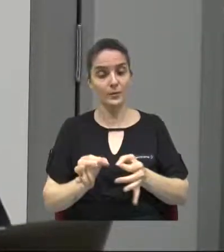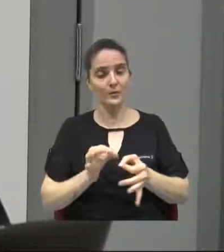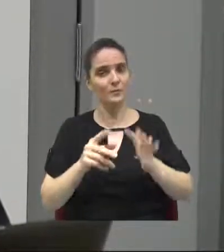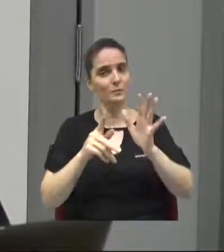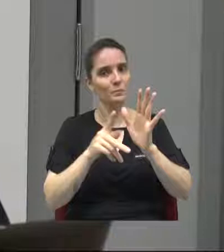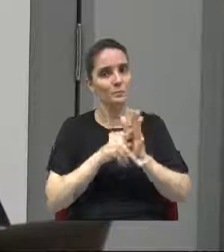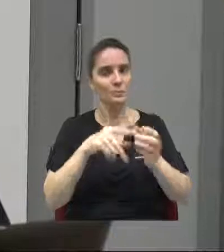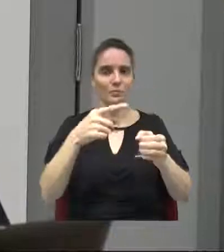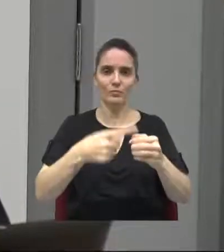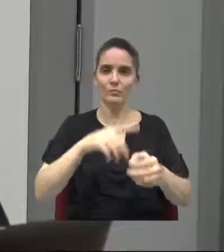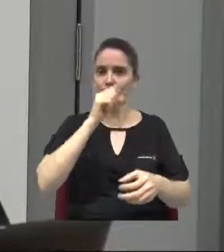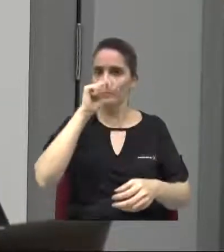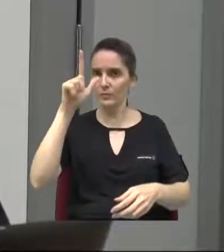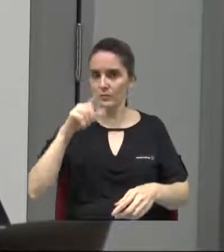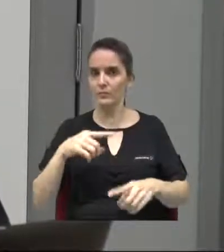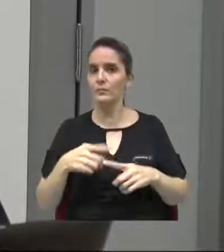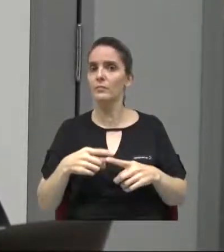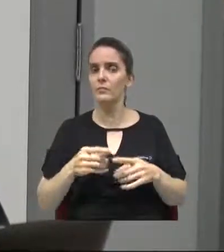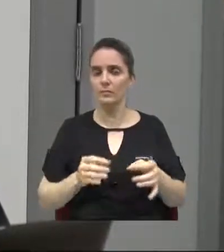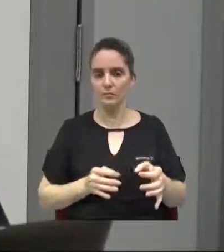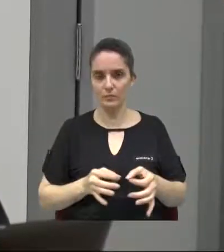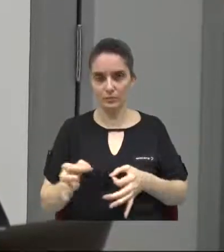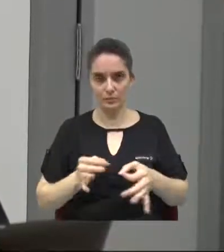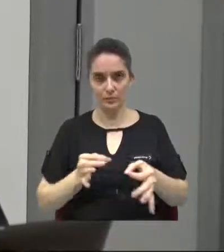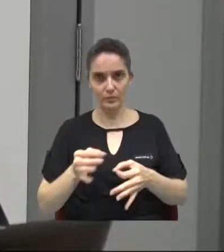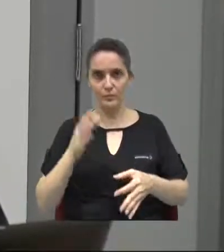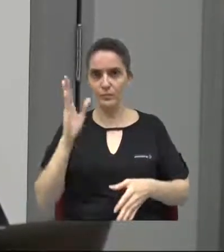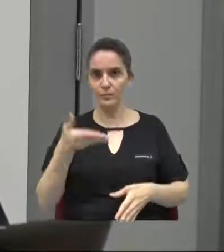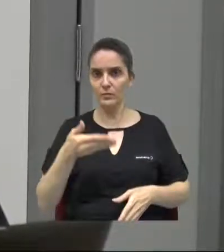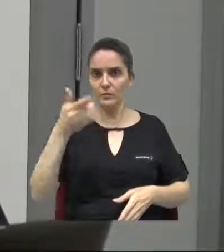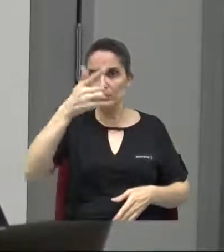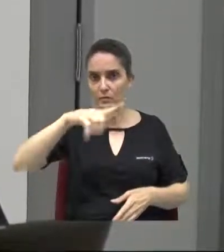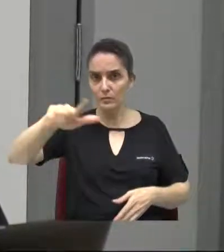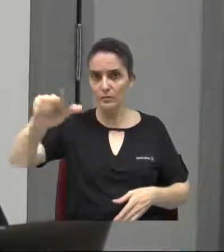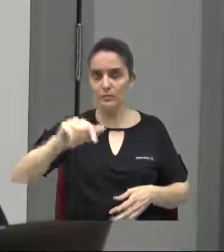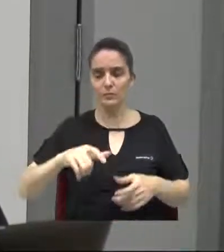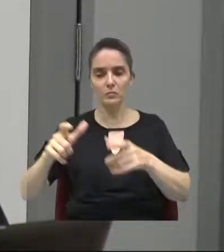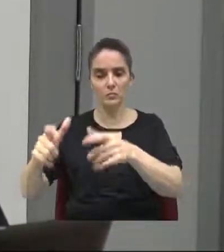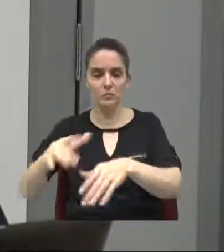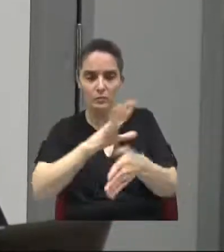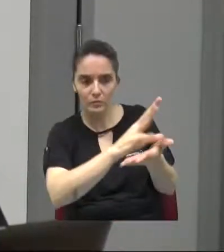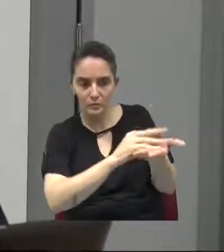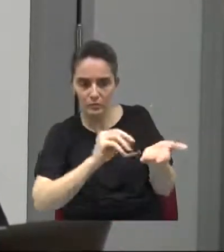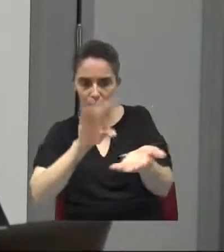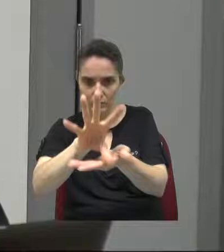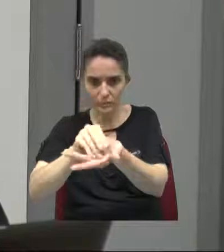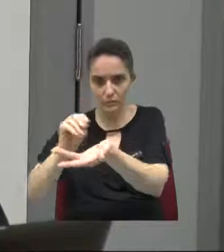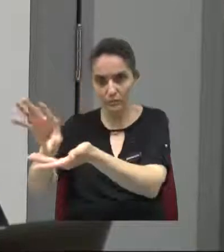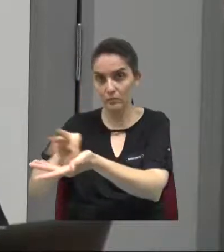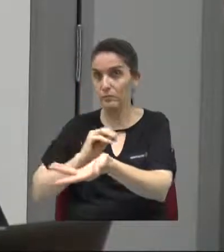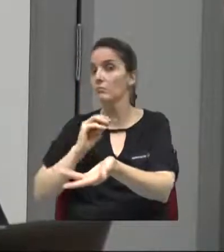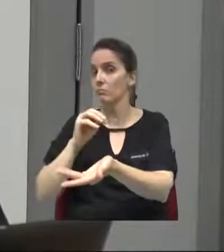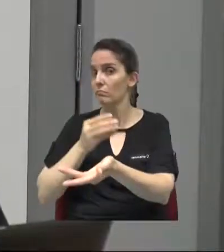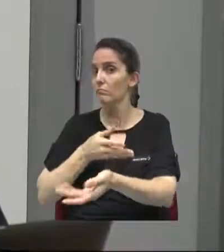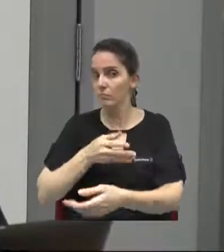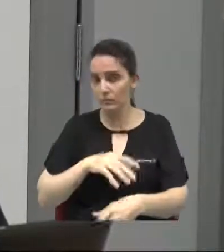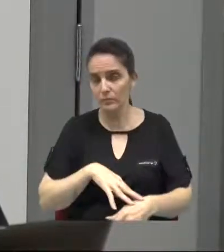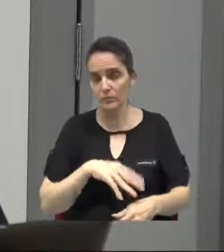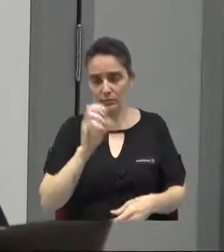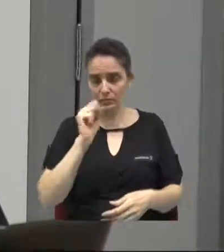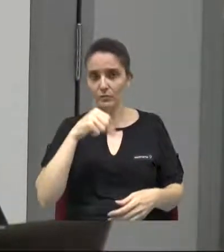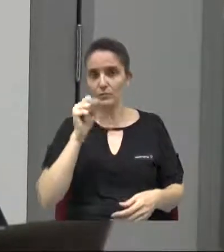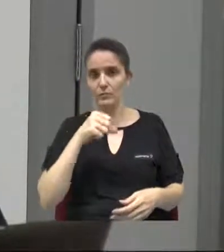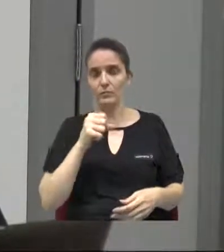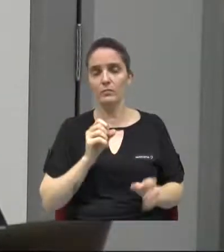esse projeto vai servir de modelo, já está nos trâmites das comissões competentes